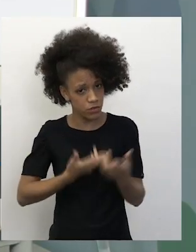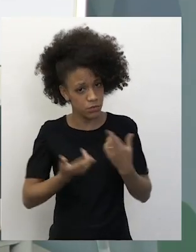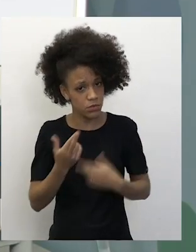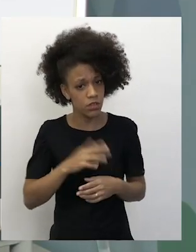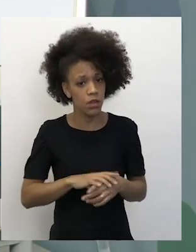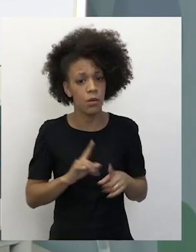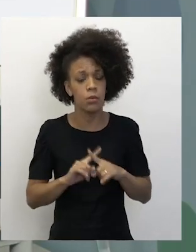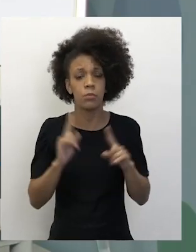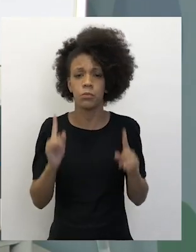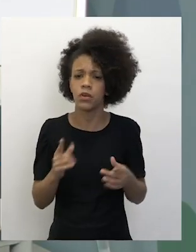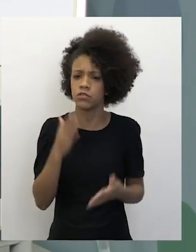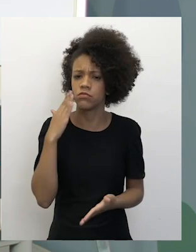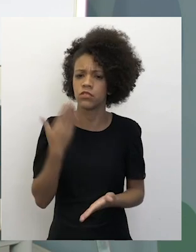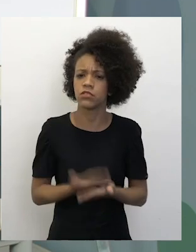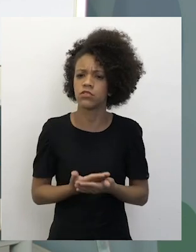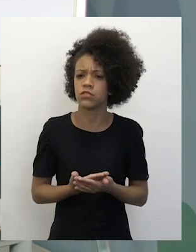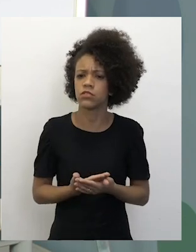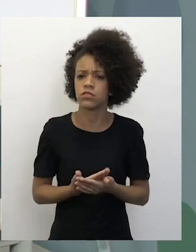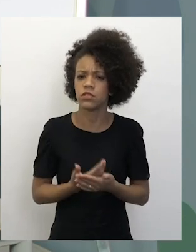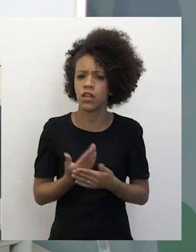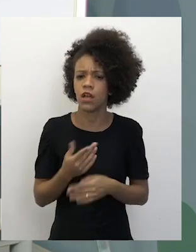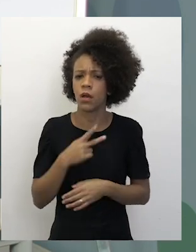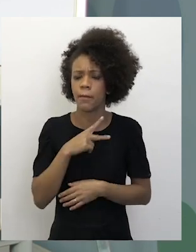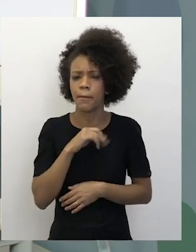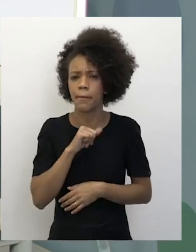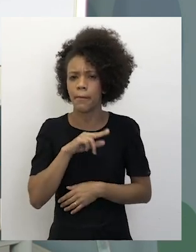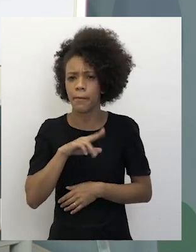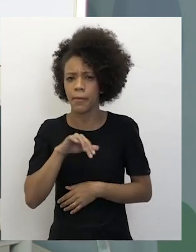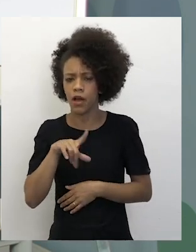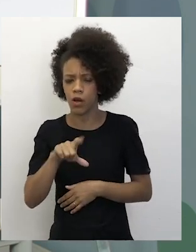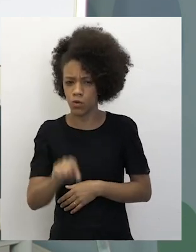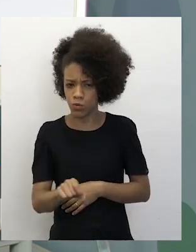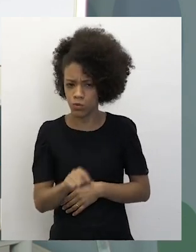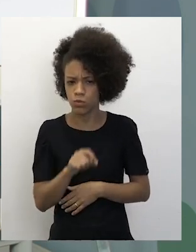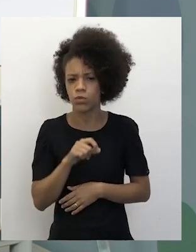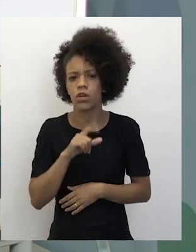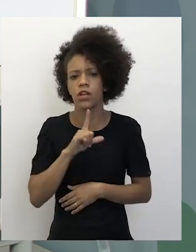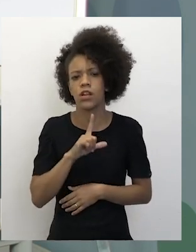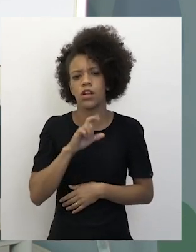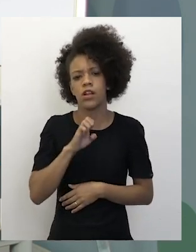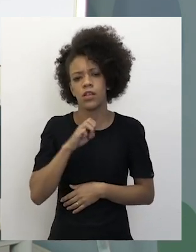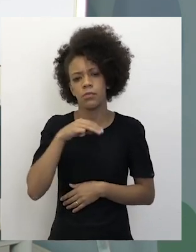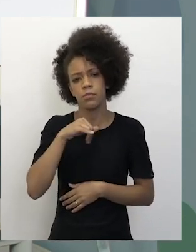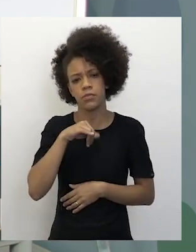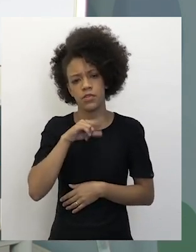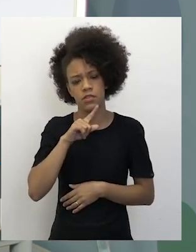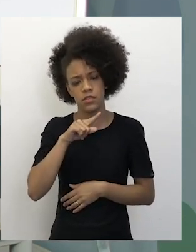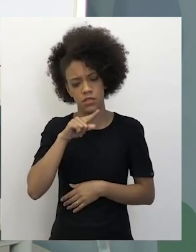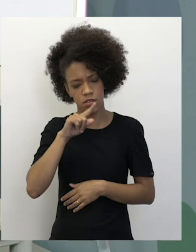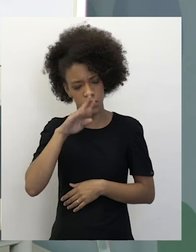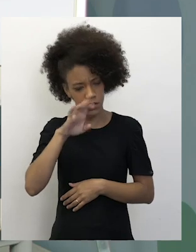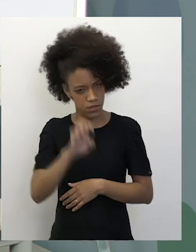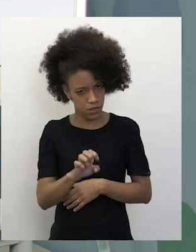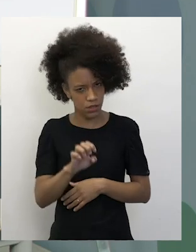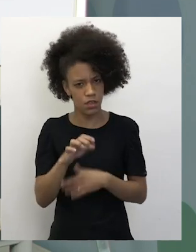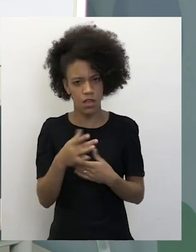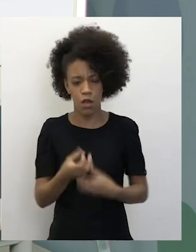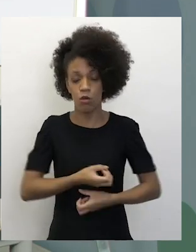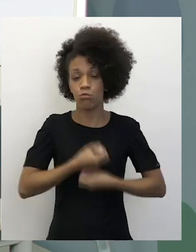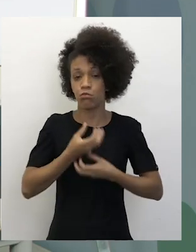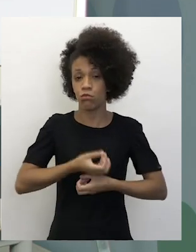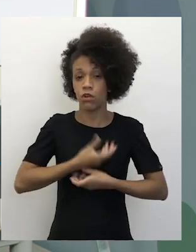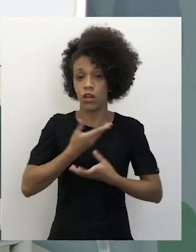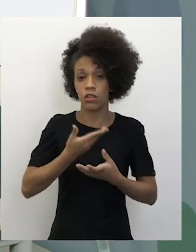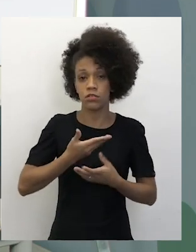mas olha aquele se eu não me engano foi o Paulo Leminski vou citar o limite que eu então foi outra poeta Paulo Leminski é um poeta